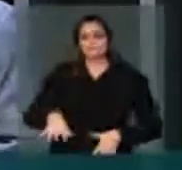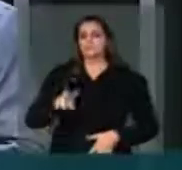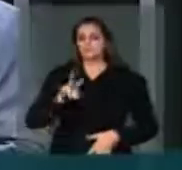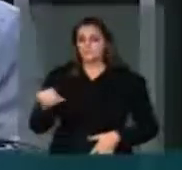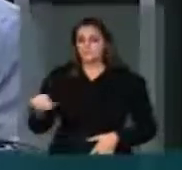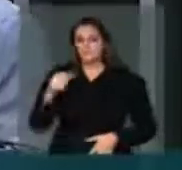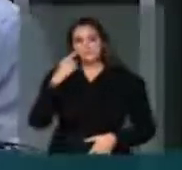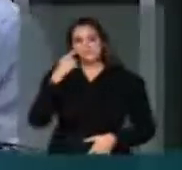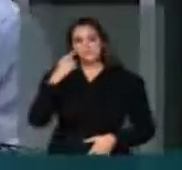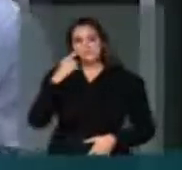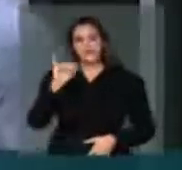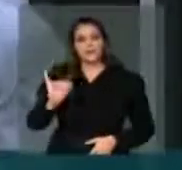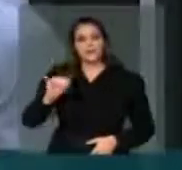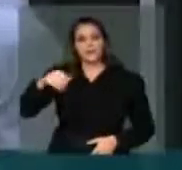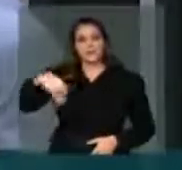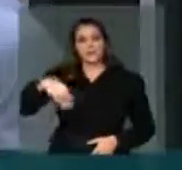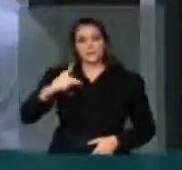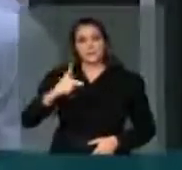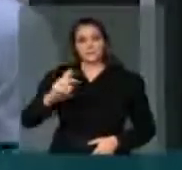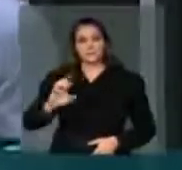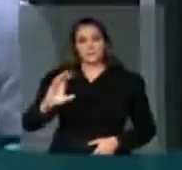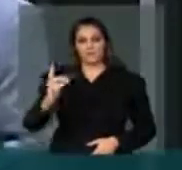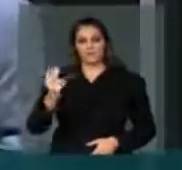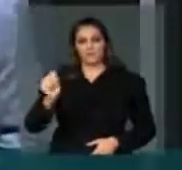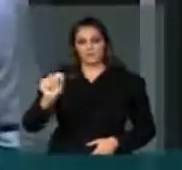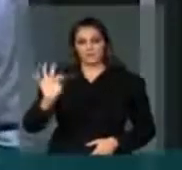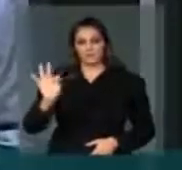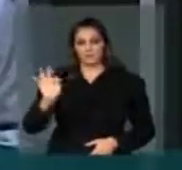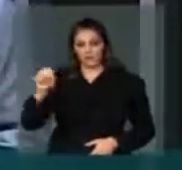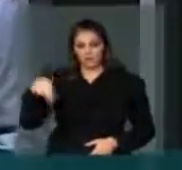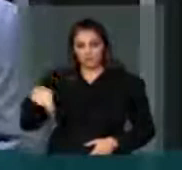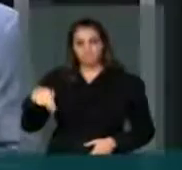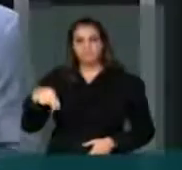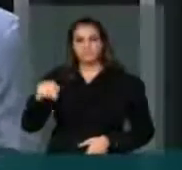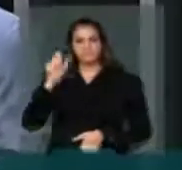do impeachment. Porque